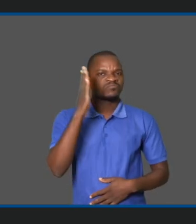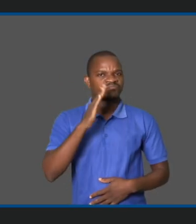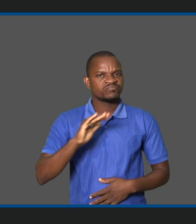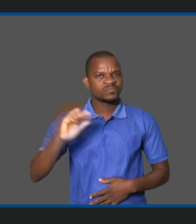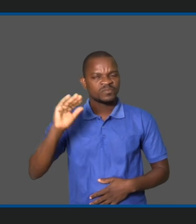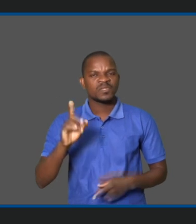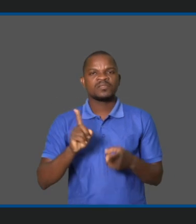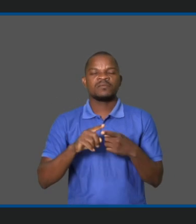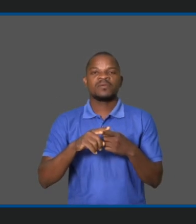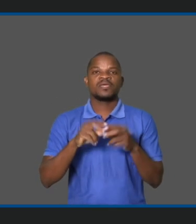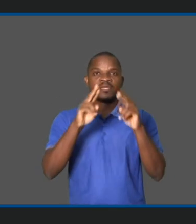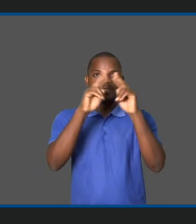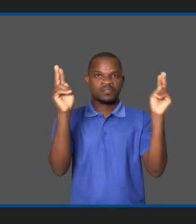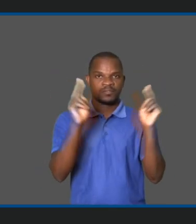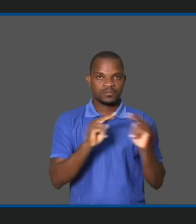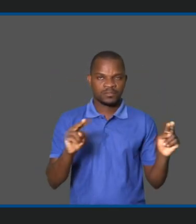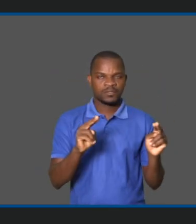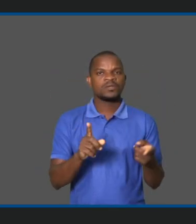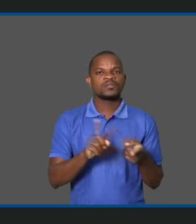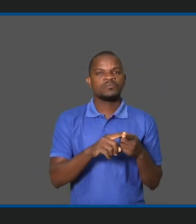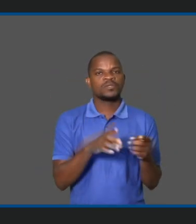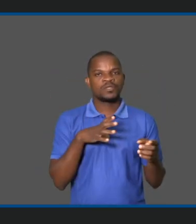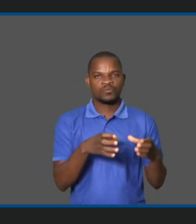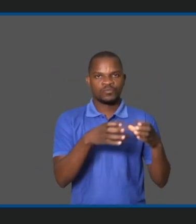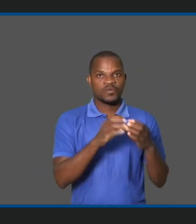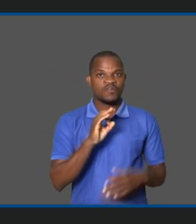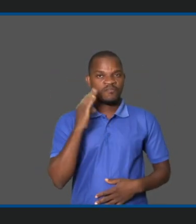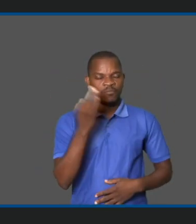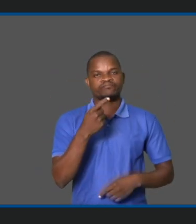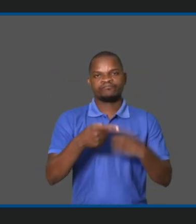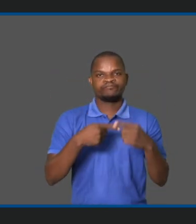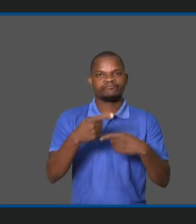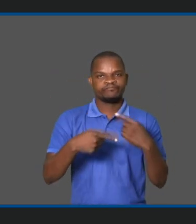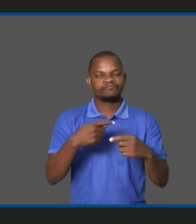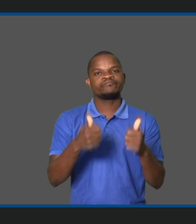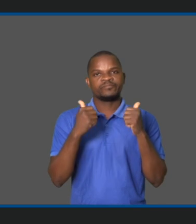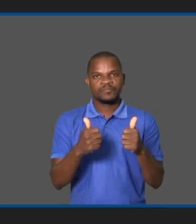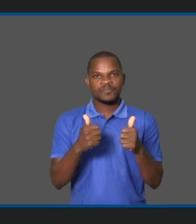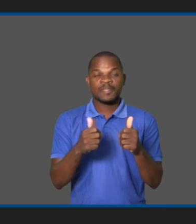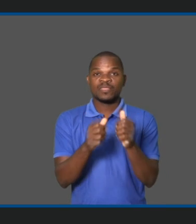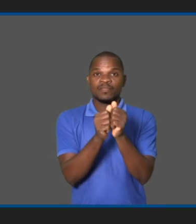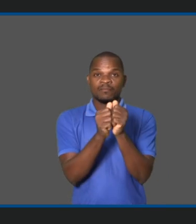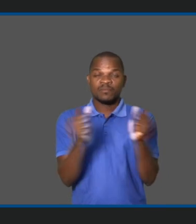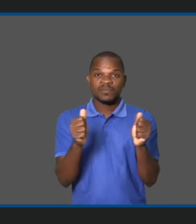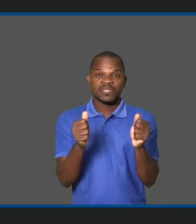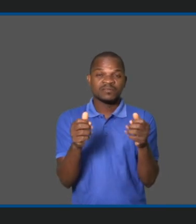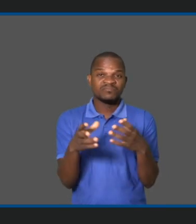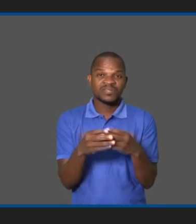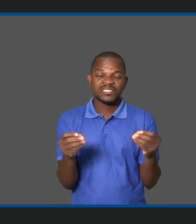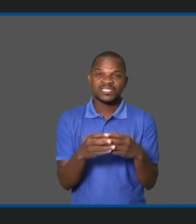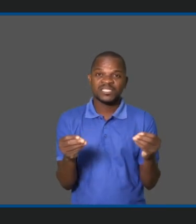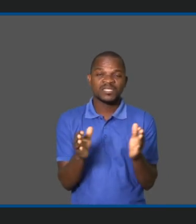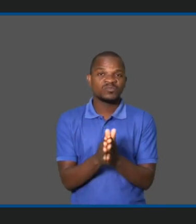a funcionar muito bem, mas ainda não temos nenhum mantimento, não temos nenhuma máscara para oferecer às pessoas com deficiência. Nós